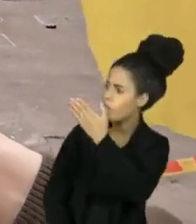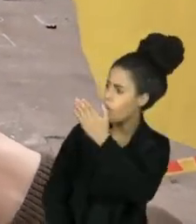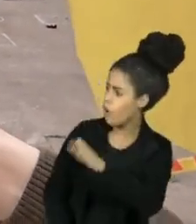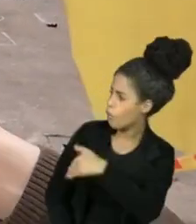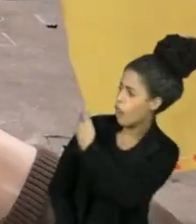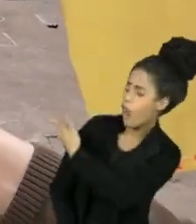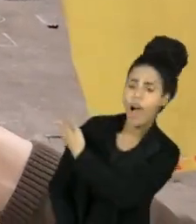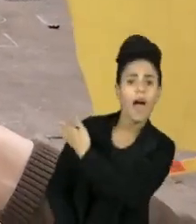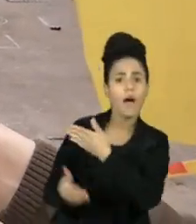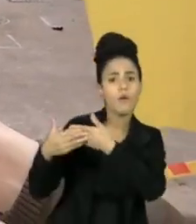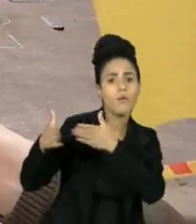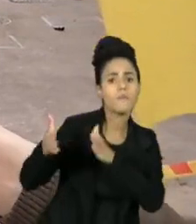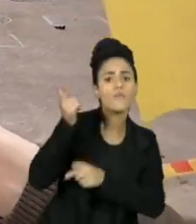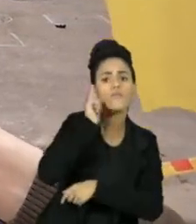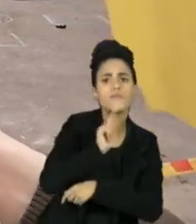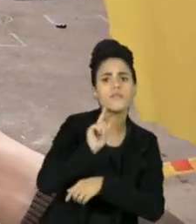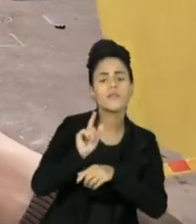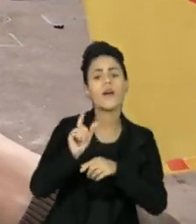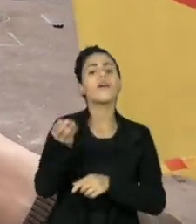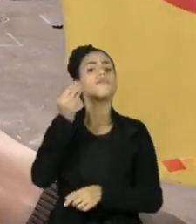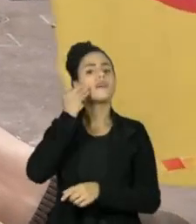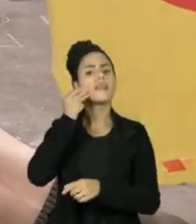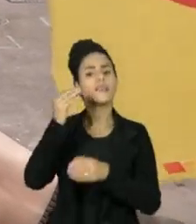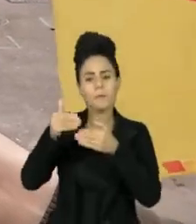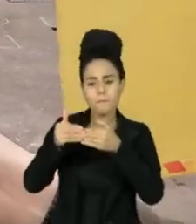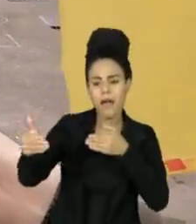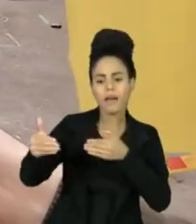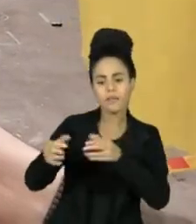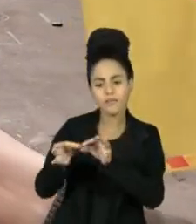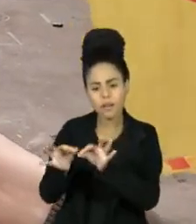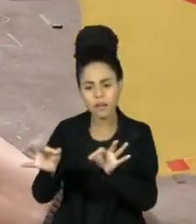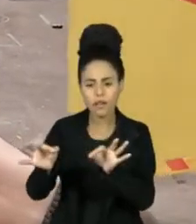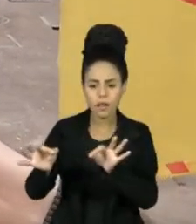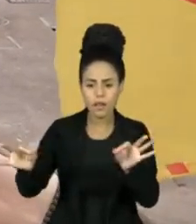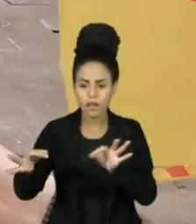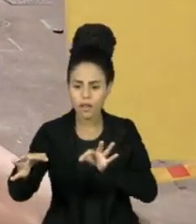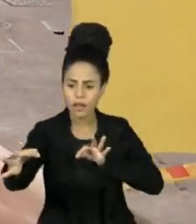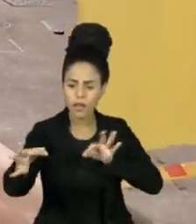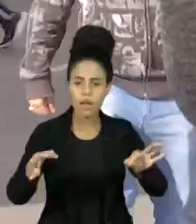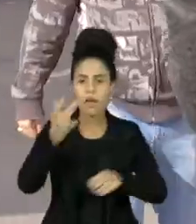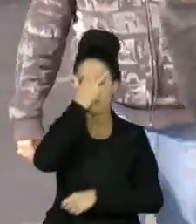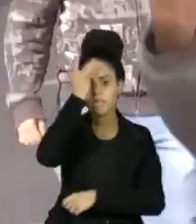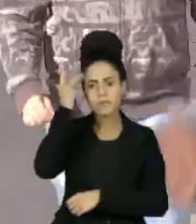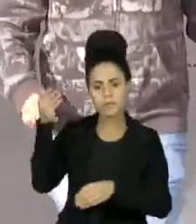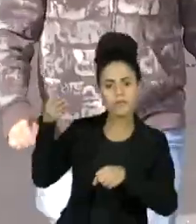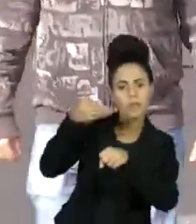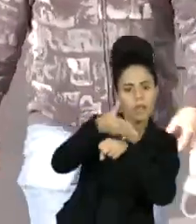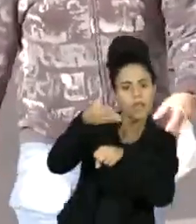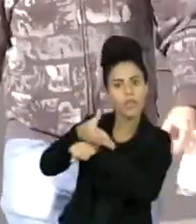Conseguimos abrir do lado de lá. Agora a gente vai tentar abrir um pouquinho mais espaço do lado de cá para os empresários poderem